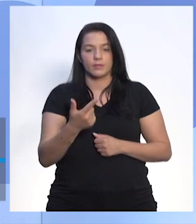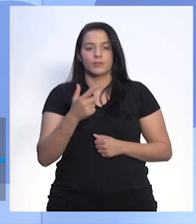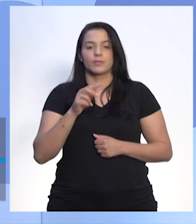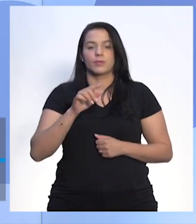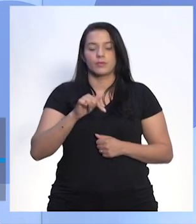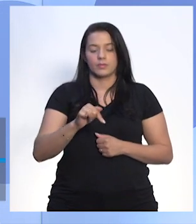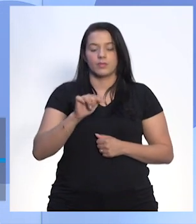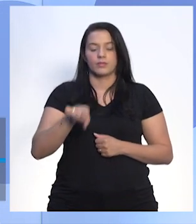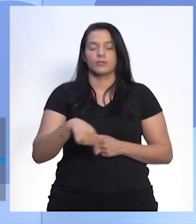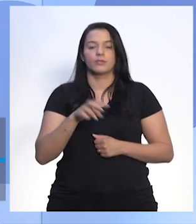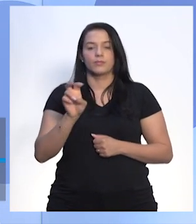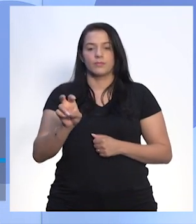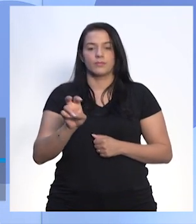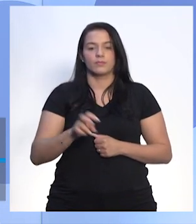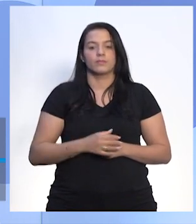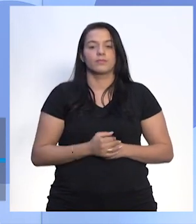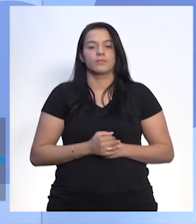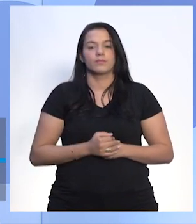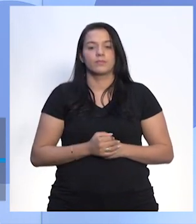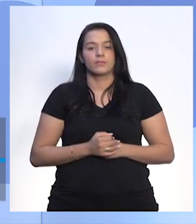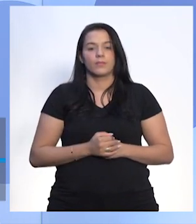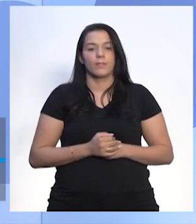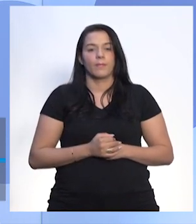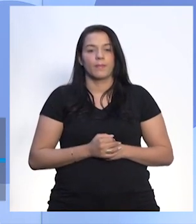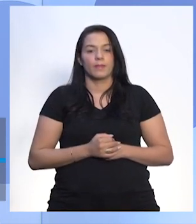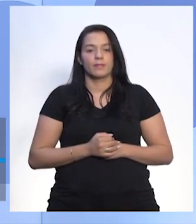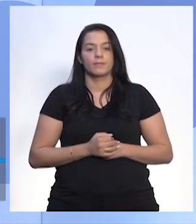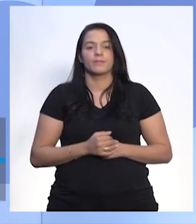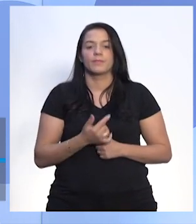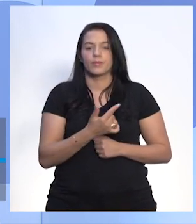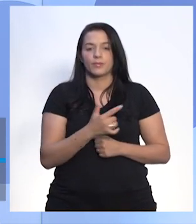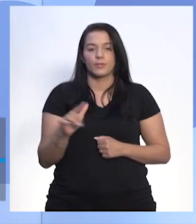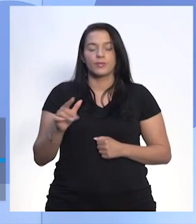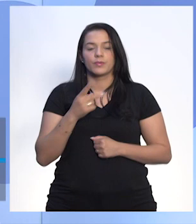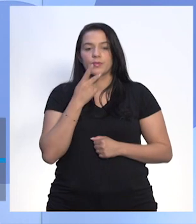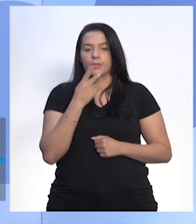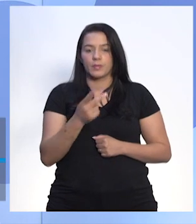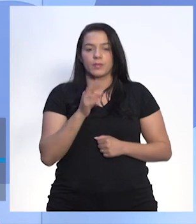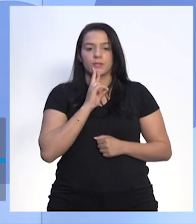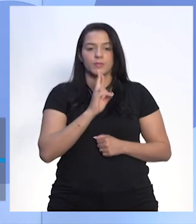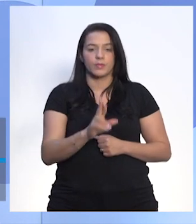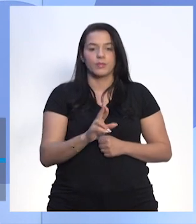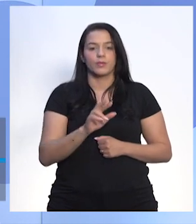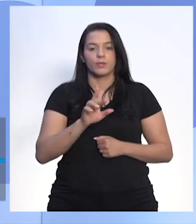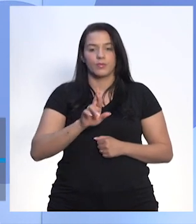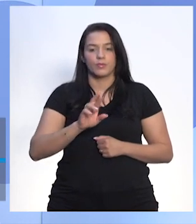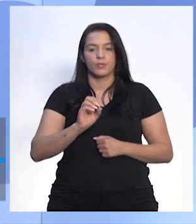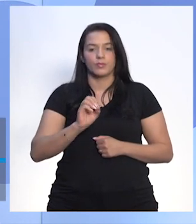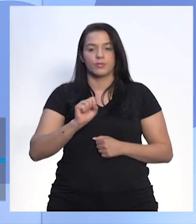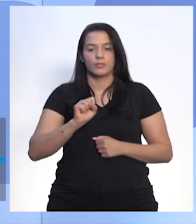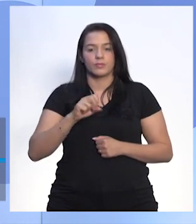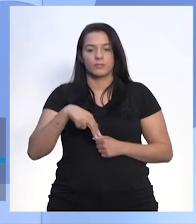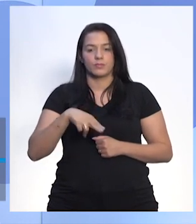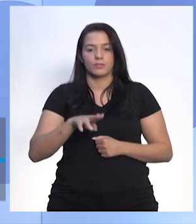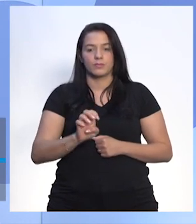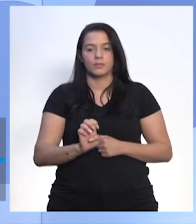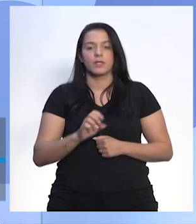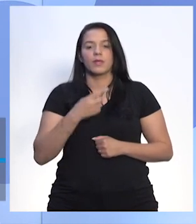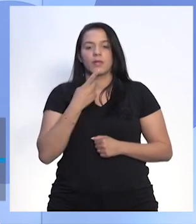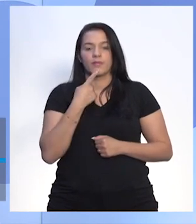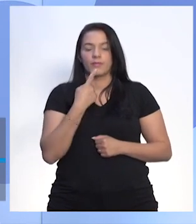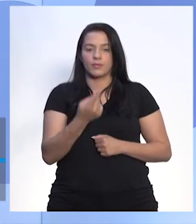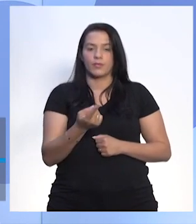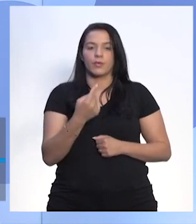bom? Para o Rosilane, alternativa C também. Colégio Estadual, professor Moacir Santos de Campos, lá